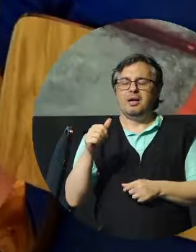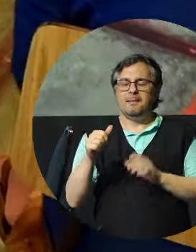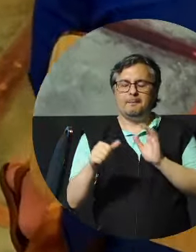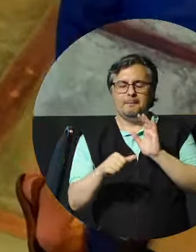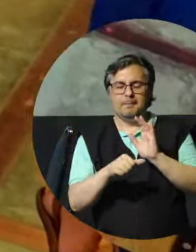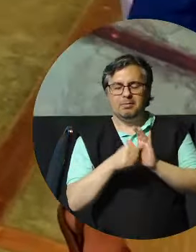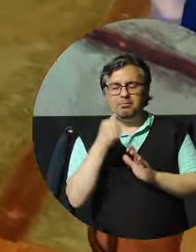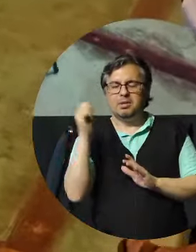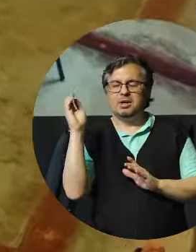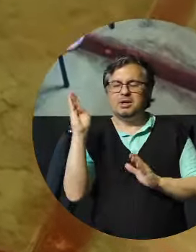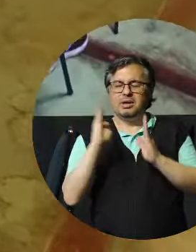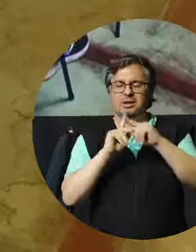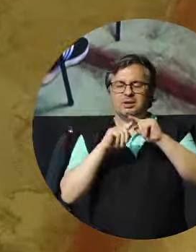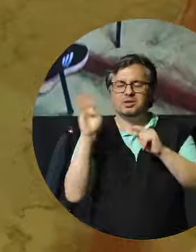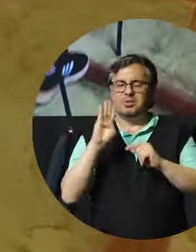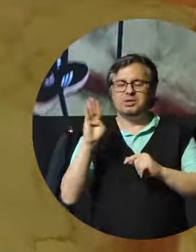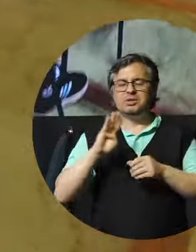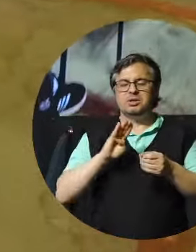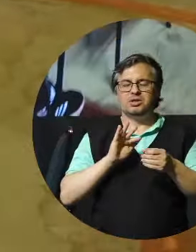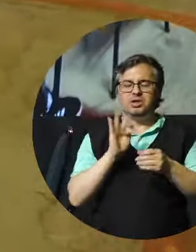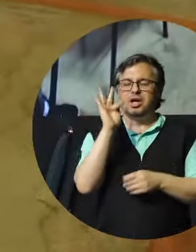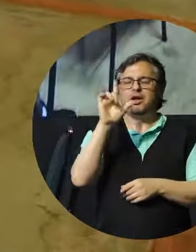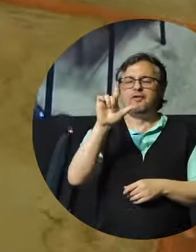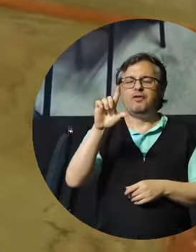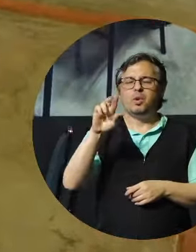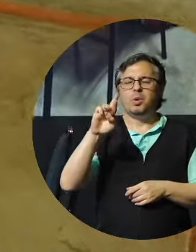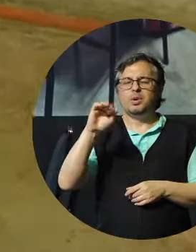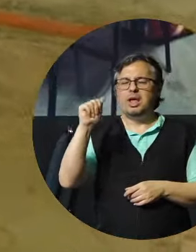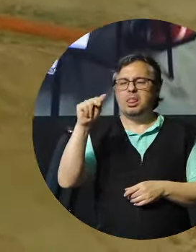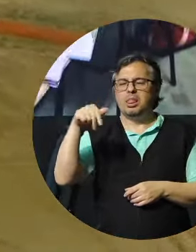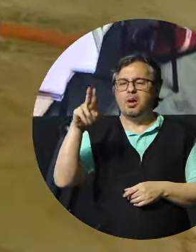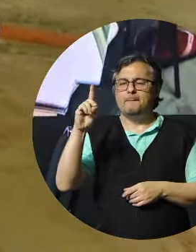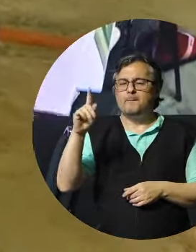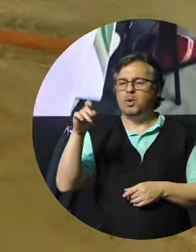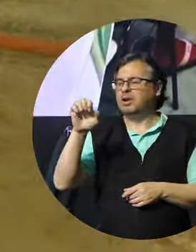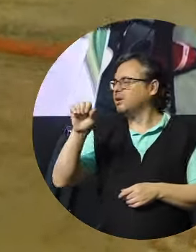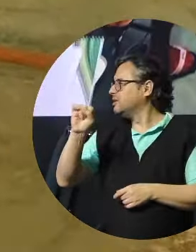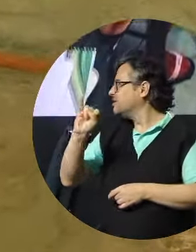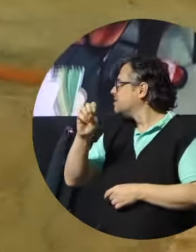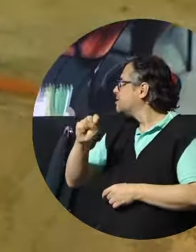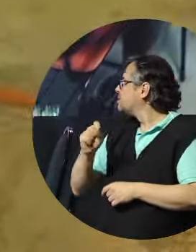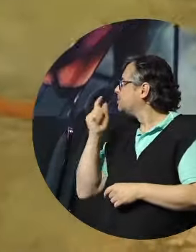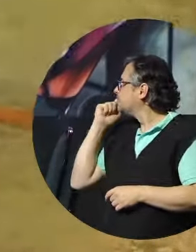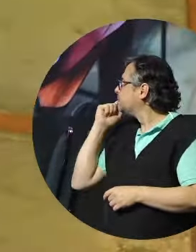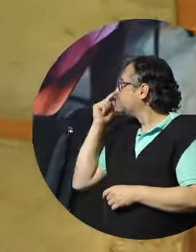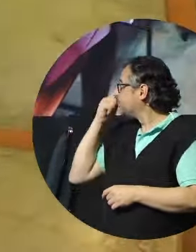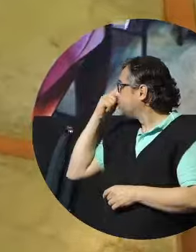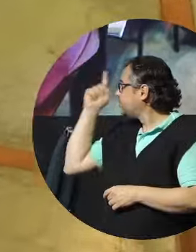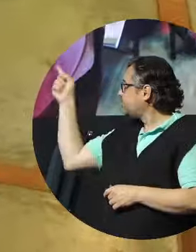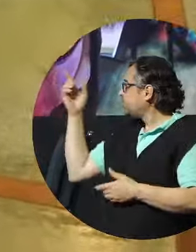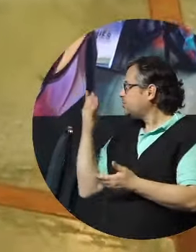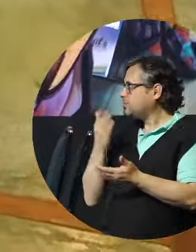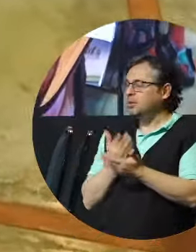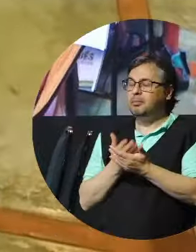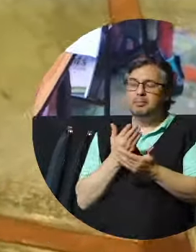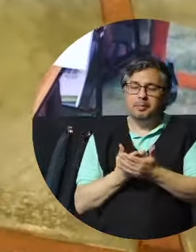Florianópolis. Olha aí. Esse aí foi dia de prova na vila. Nós temos um time